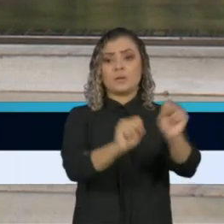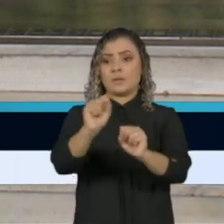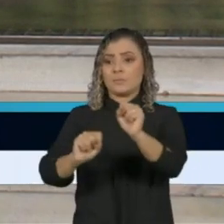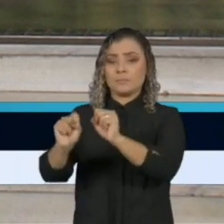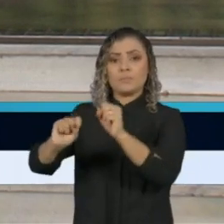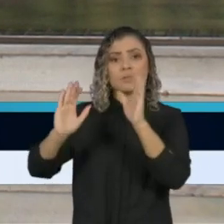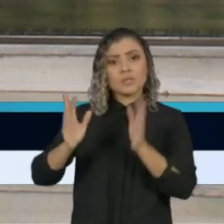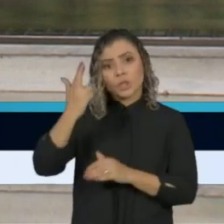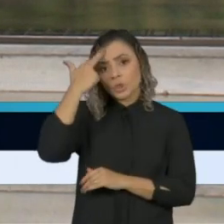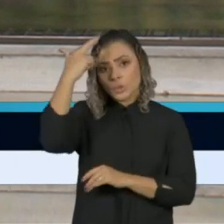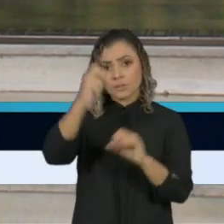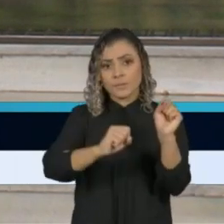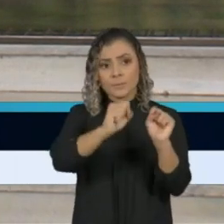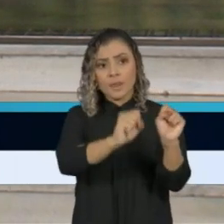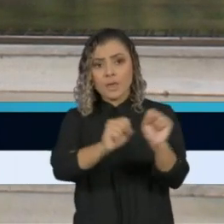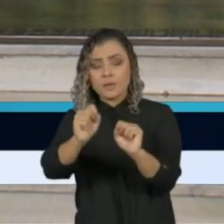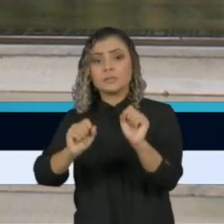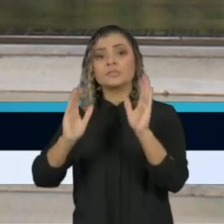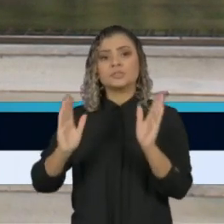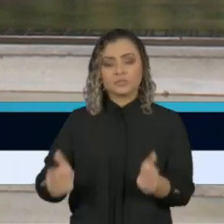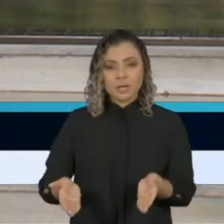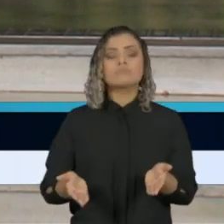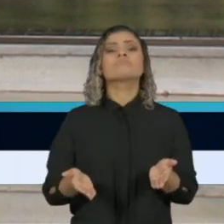dirigentes empresariais que